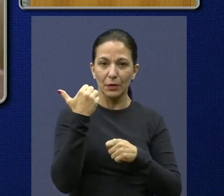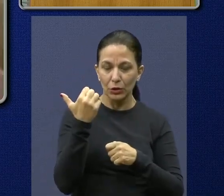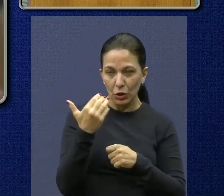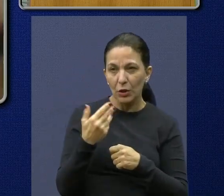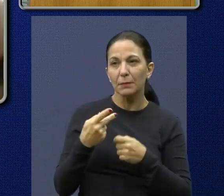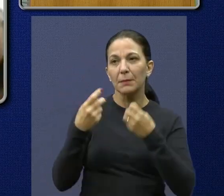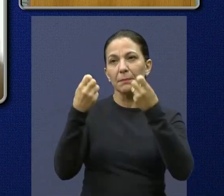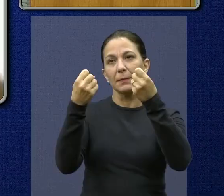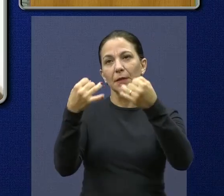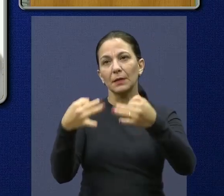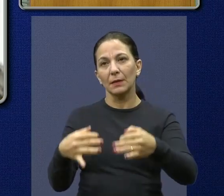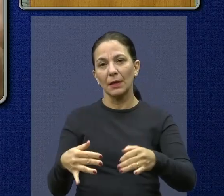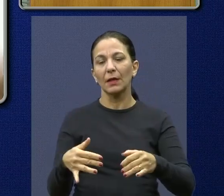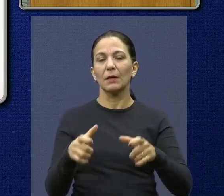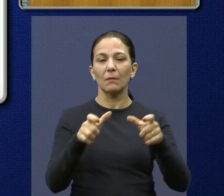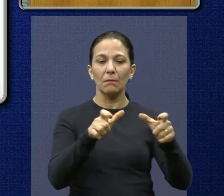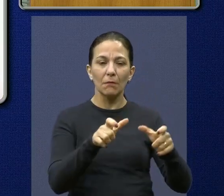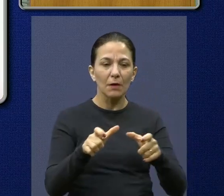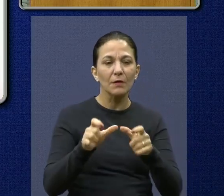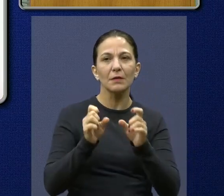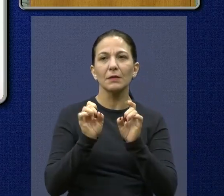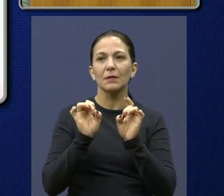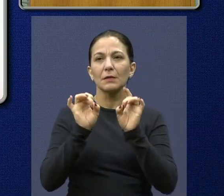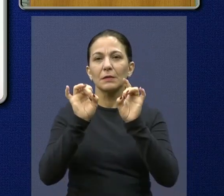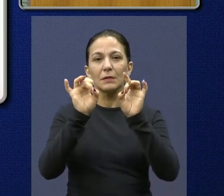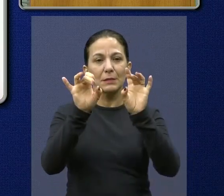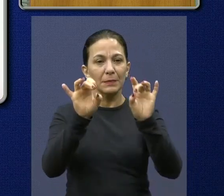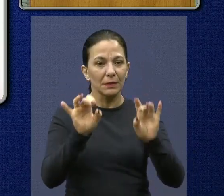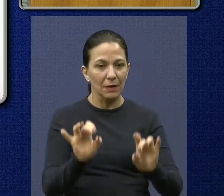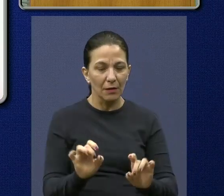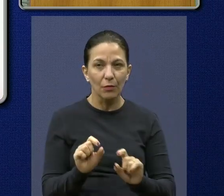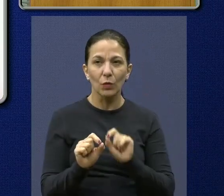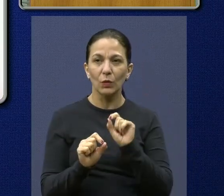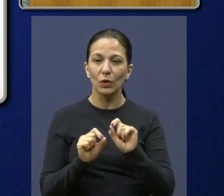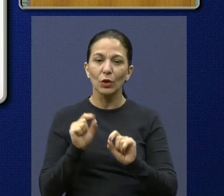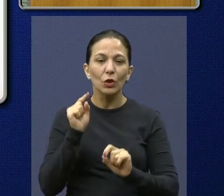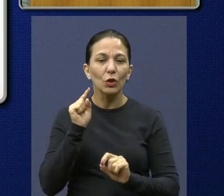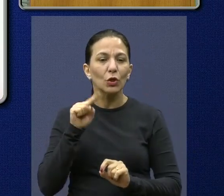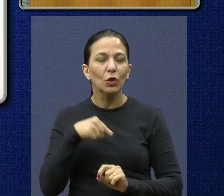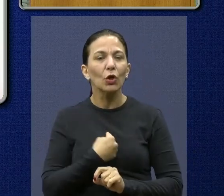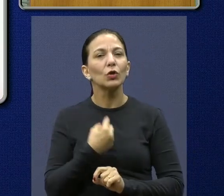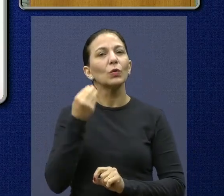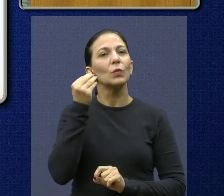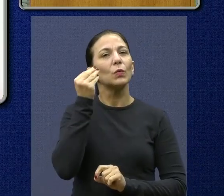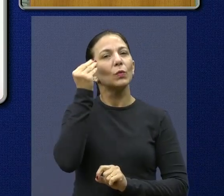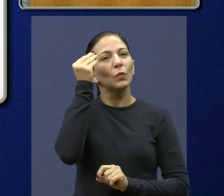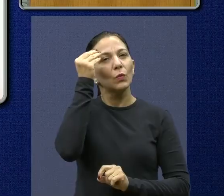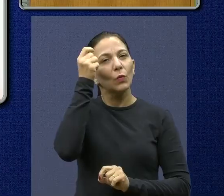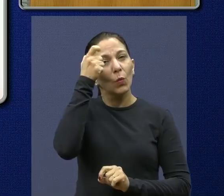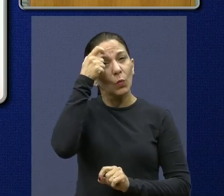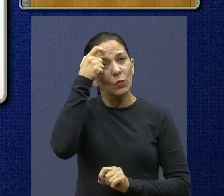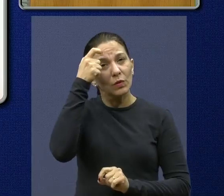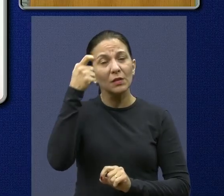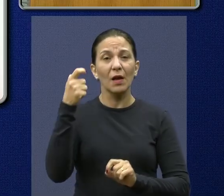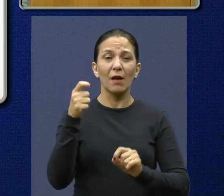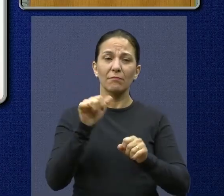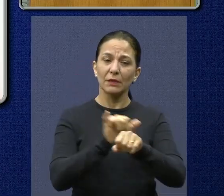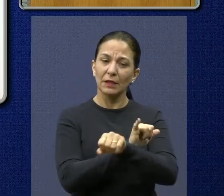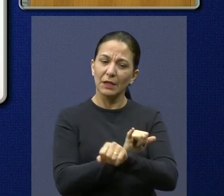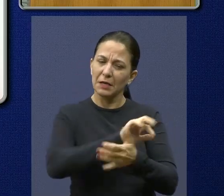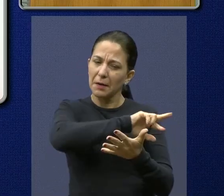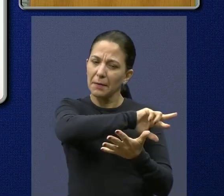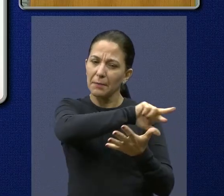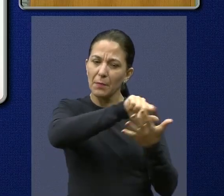entrevistas, as pessoas do ambulatório, principalmente na figura do irmão, a gente tenta conscientizar de todas as maneiras, mas o que precisa